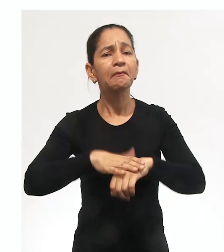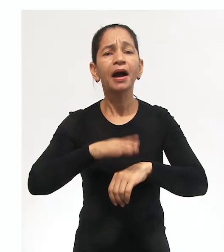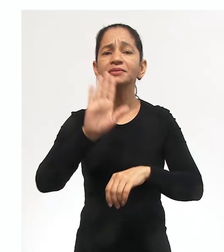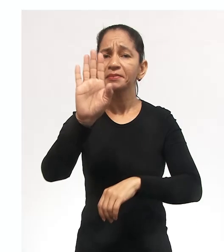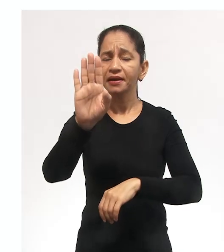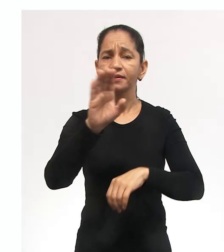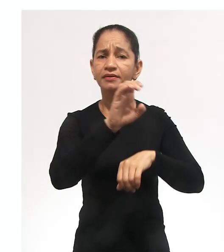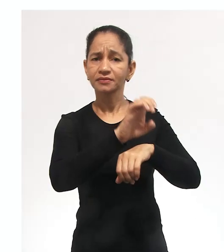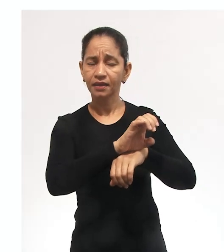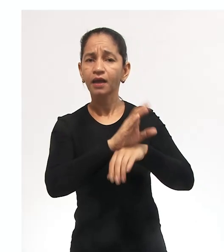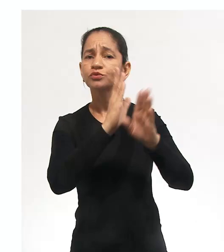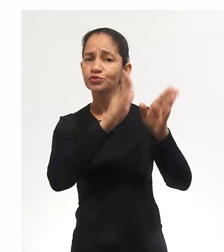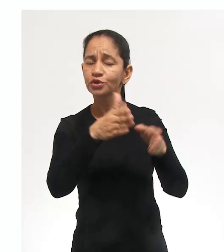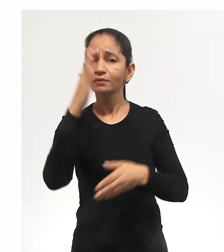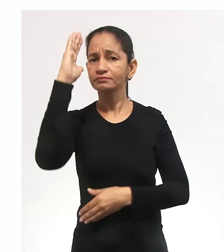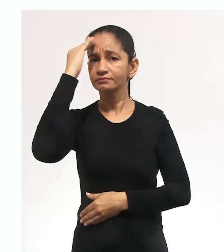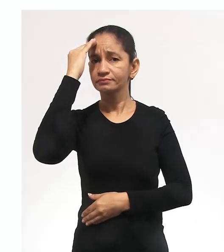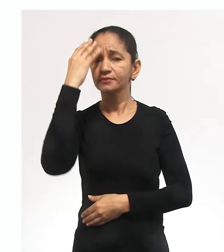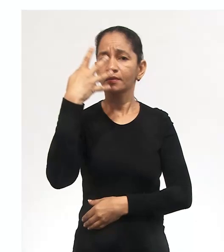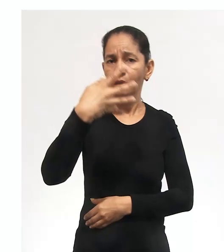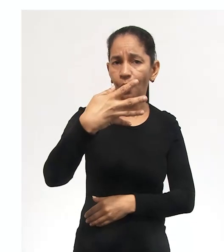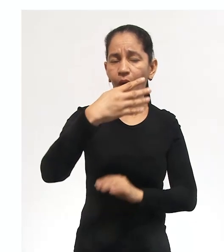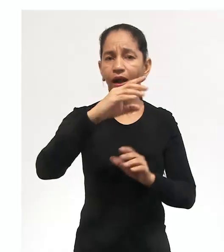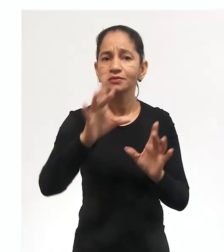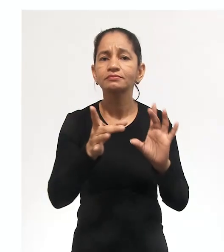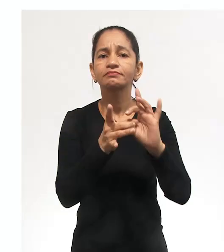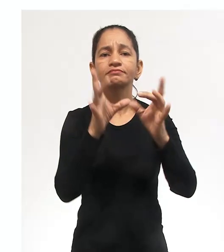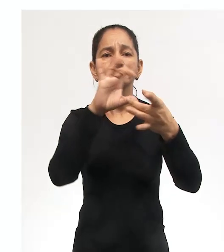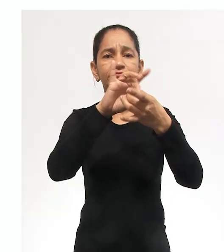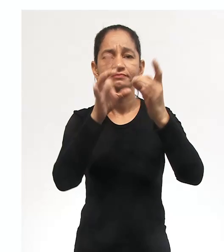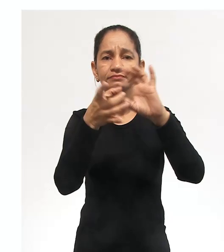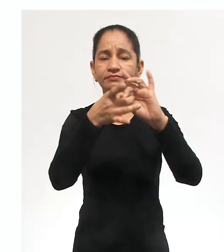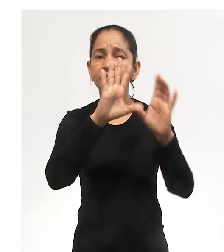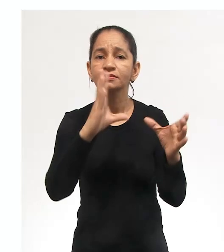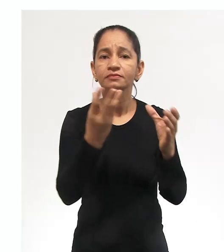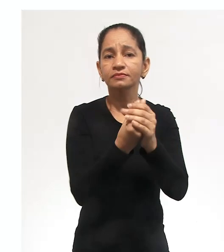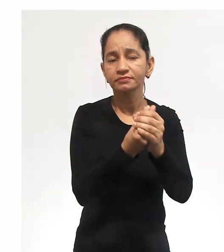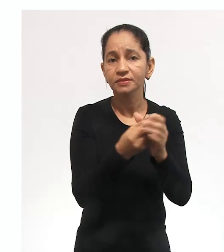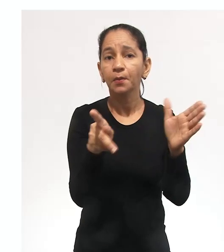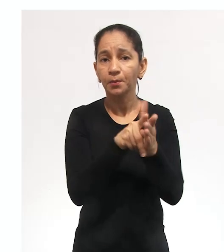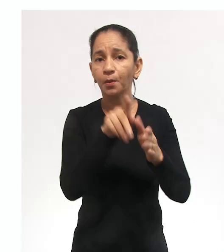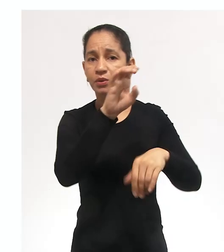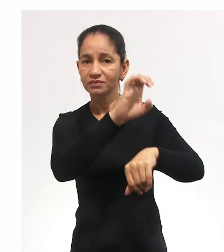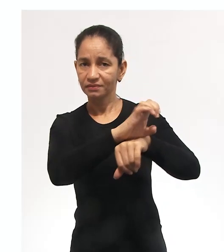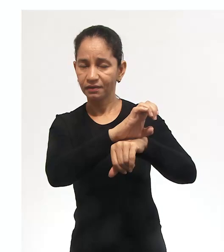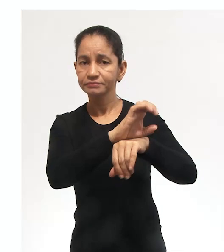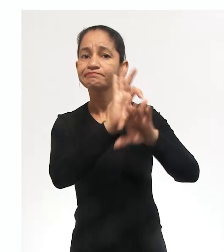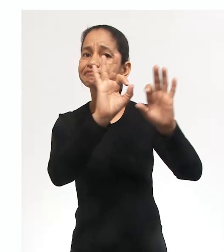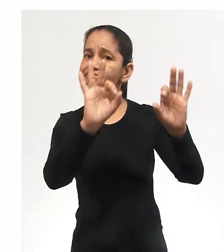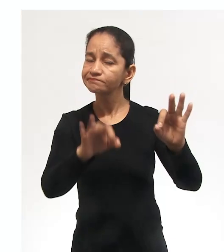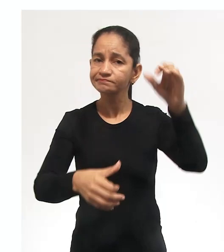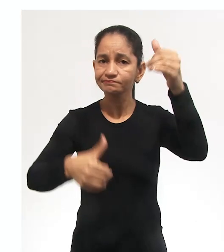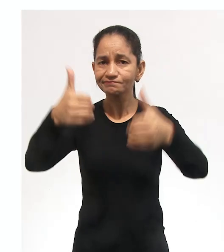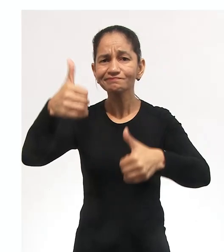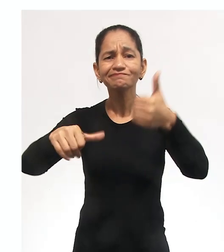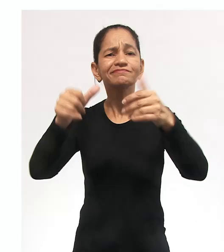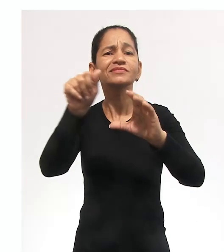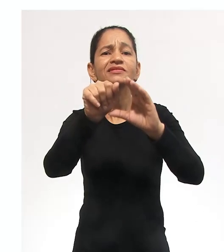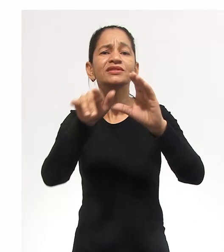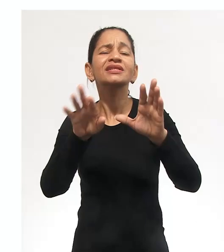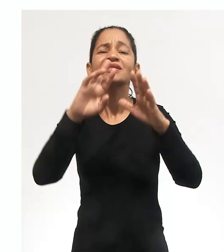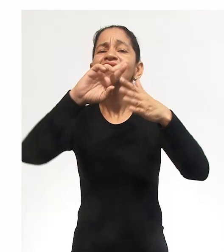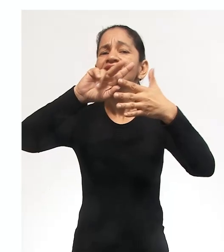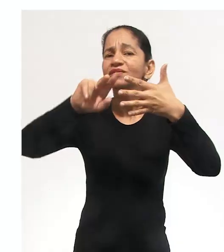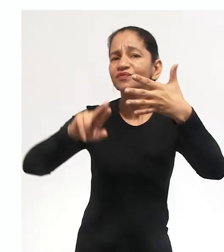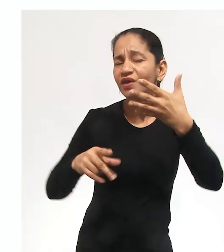Estado, né, que nós temos aquelas 4 palavrinhas lá interligadas, que dá a definição do Estado, e ela pode ser analisada sobre o quê? Diferentes aspectos, como, por